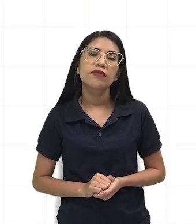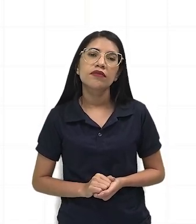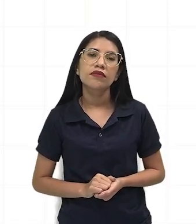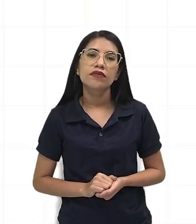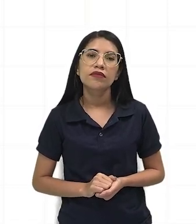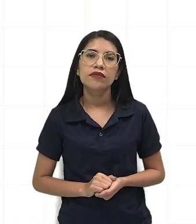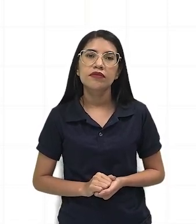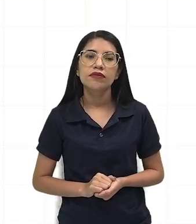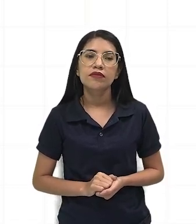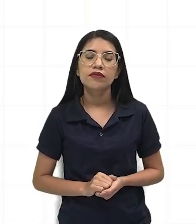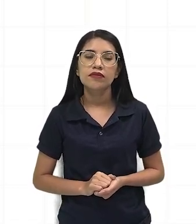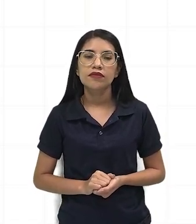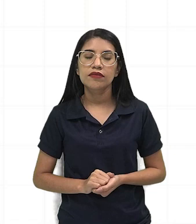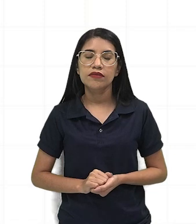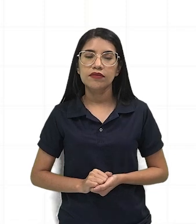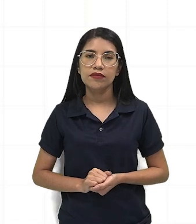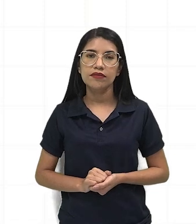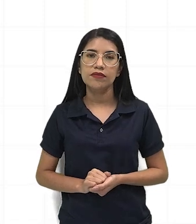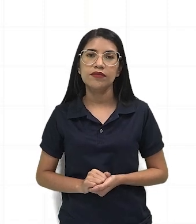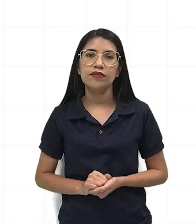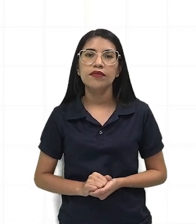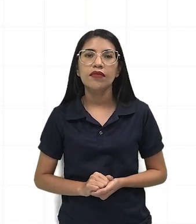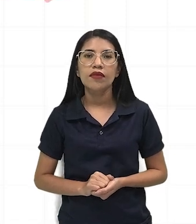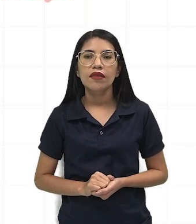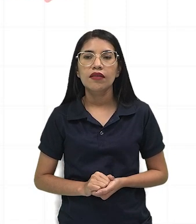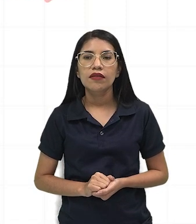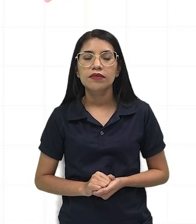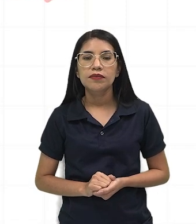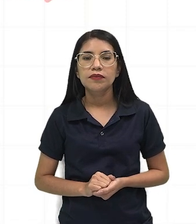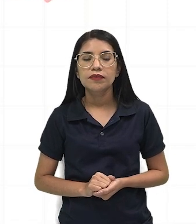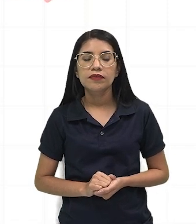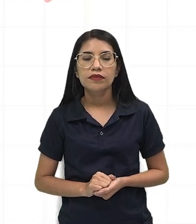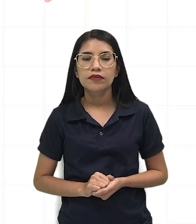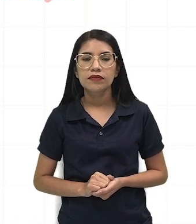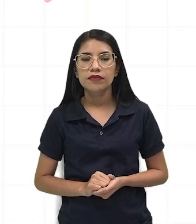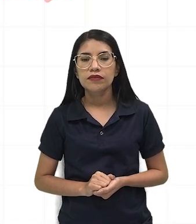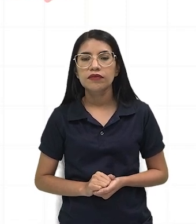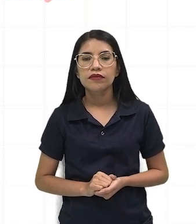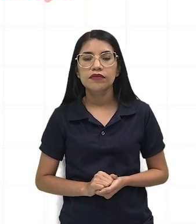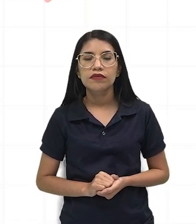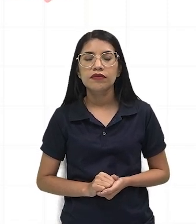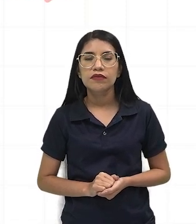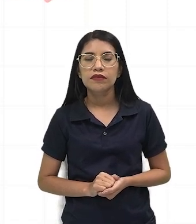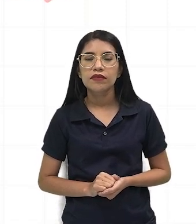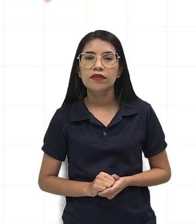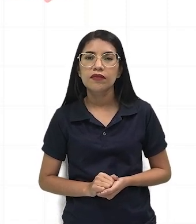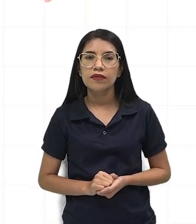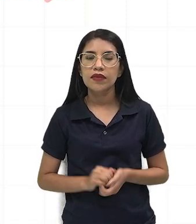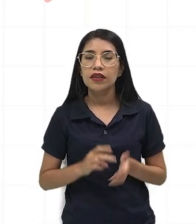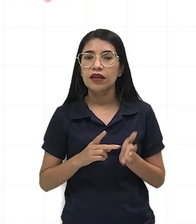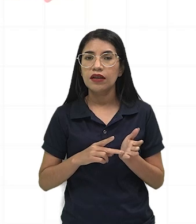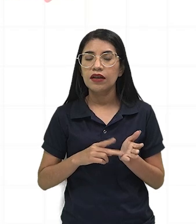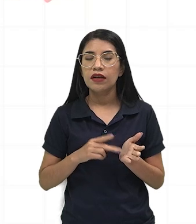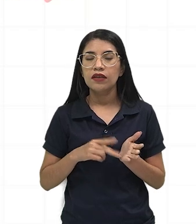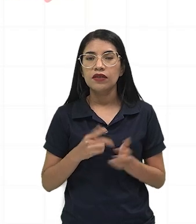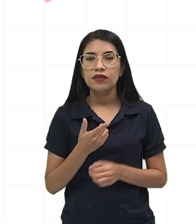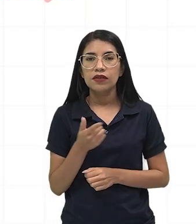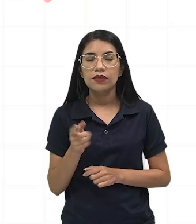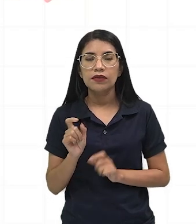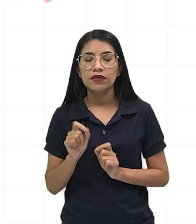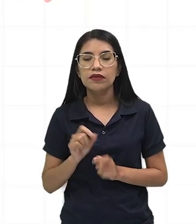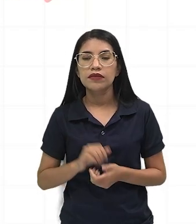8,1, ponto e vírgula, beleza? Menor. Depois, o que vem depois de 8,1? Aí você